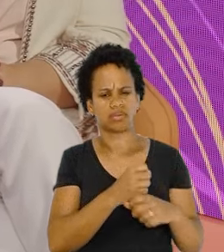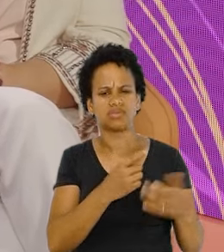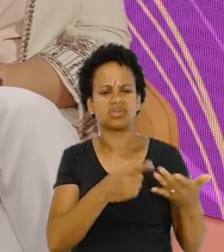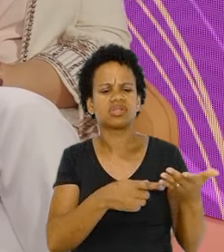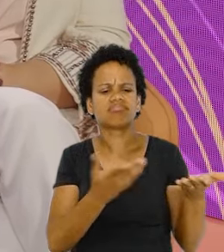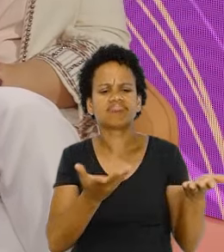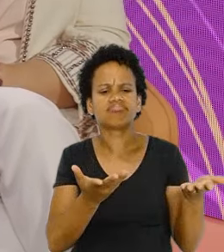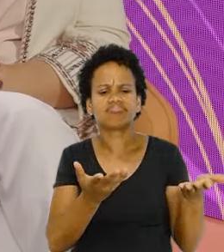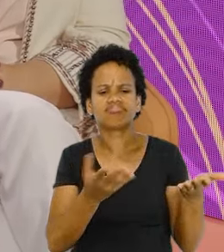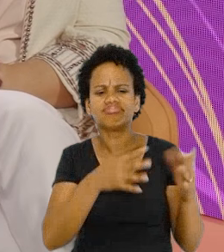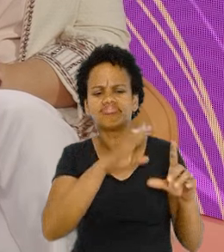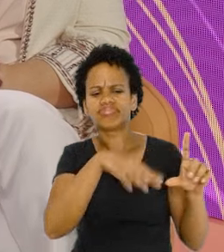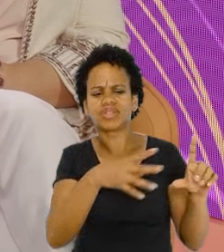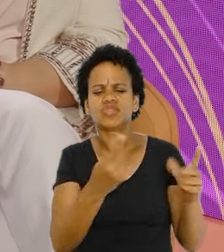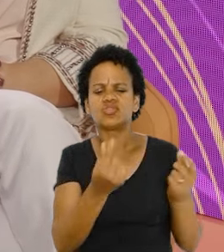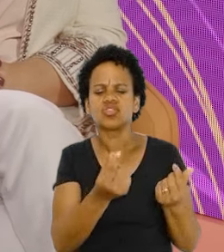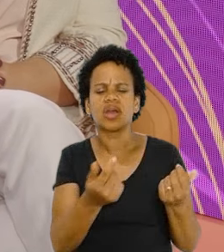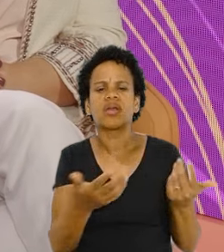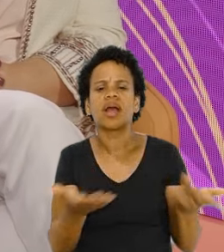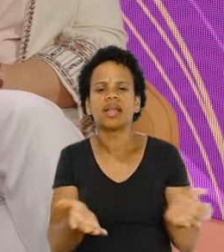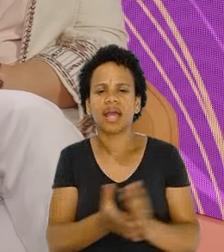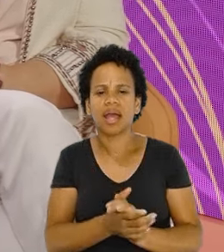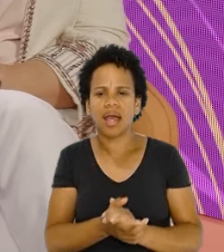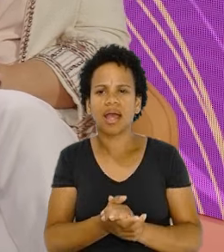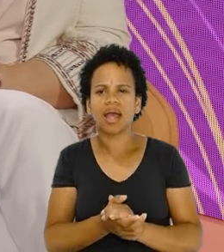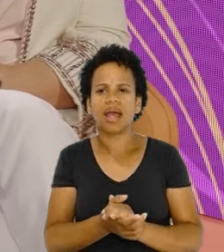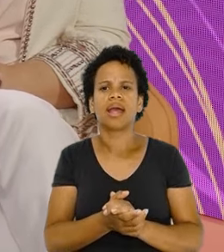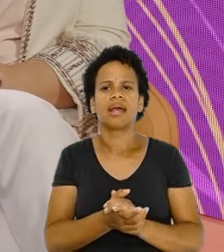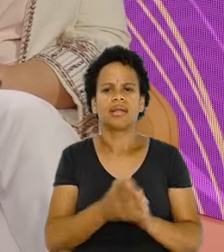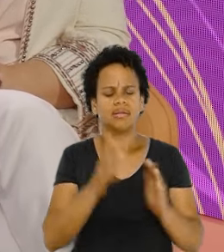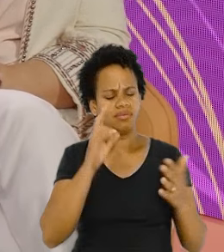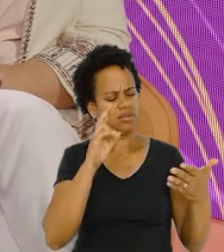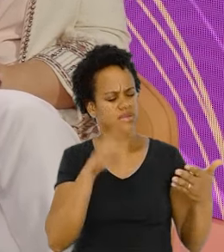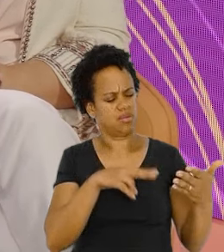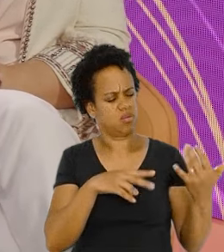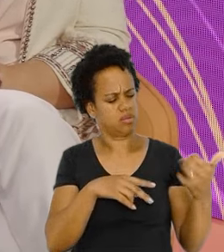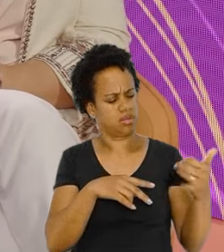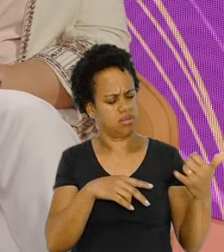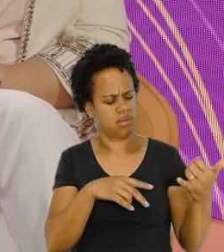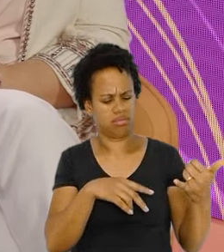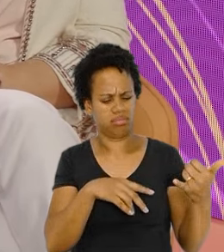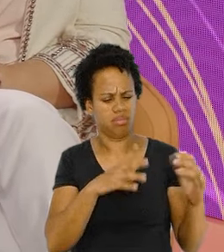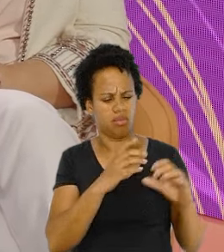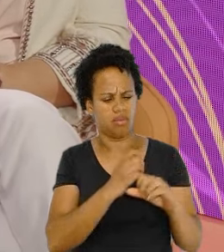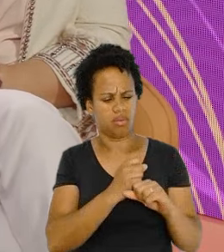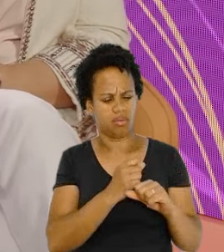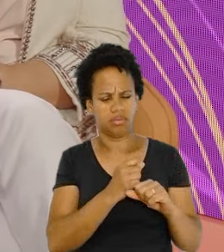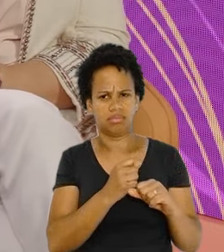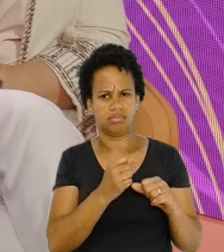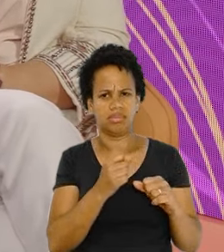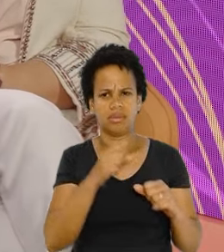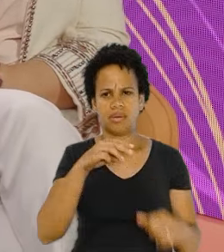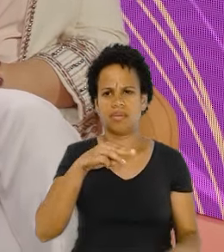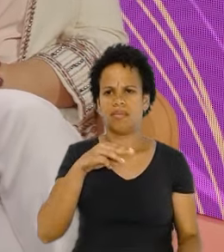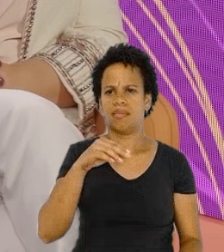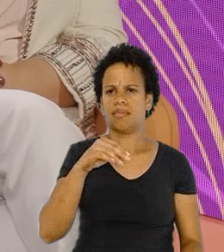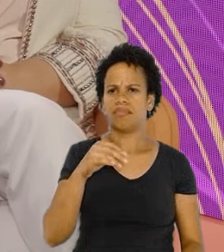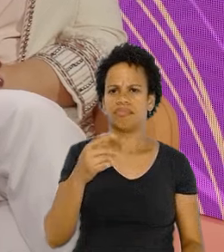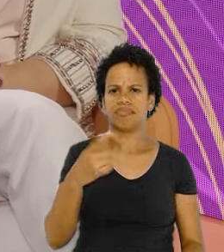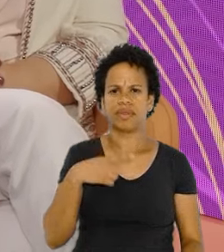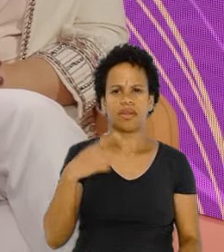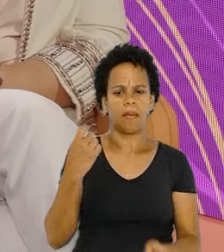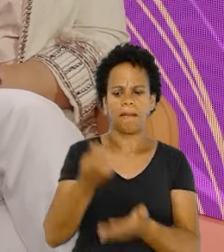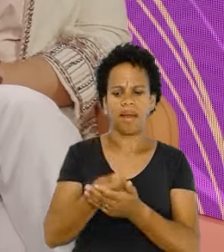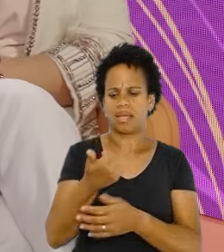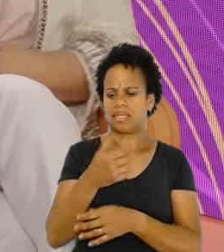Wagner pera aí vamos ver onde que tá ess esse esse erro Ele olhou minha conta de celular ele falou microempreendedor não paga